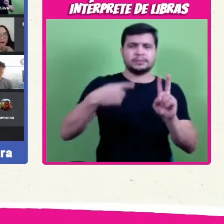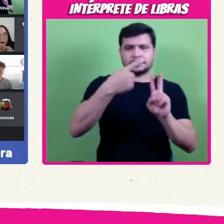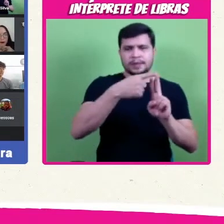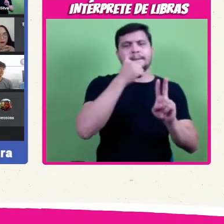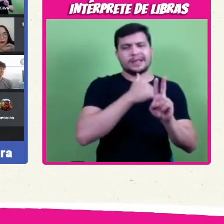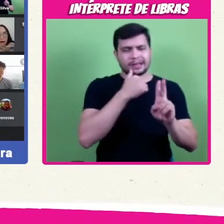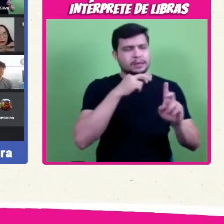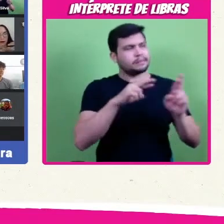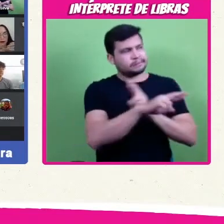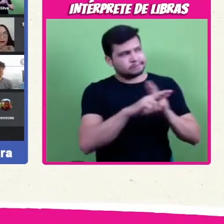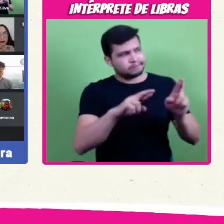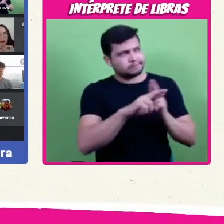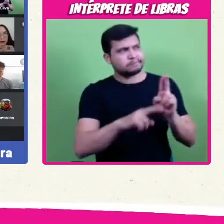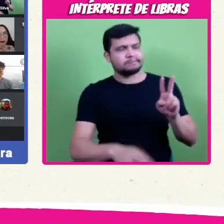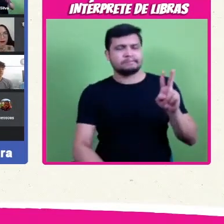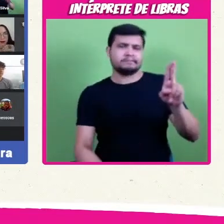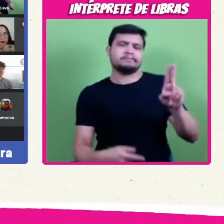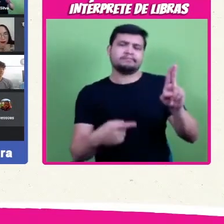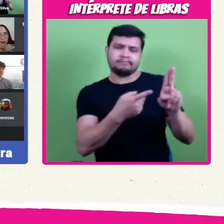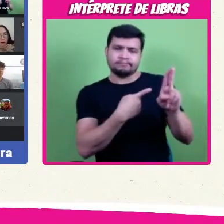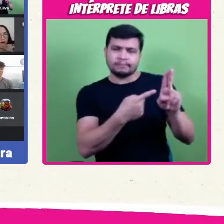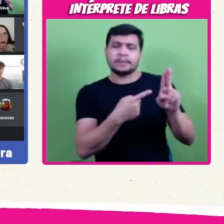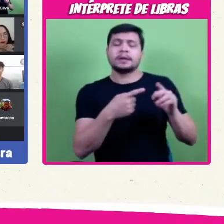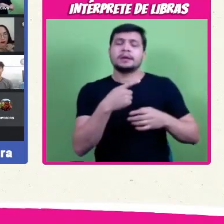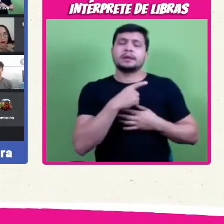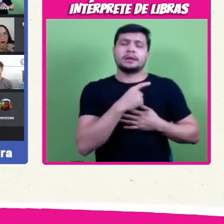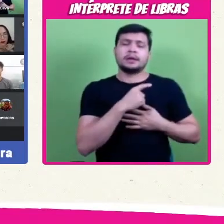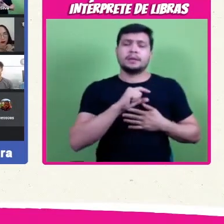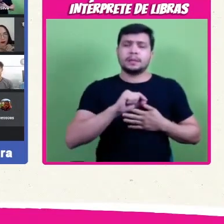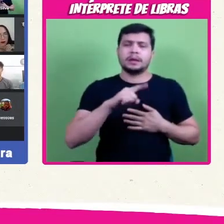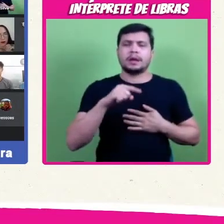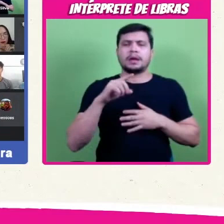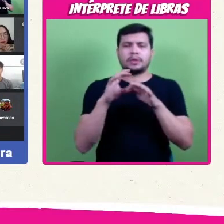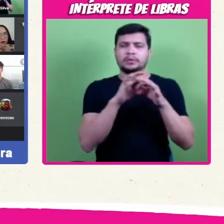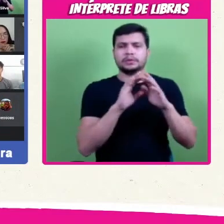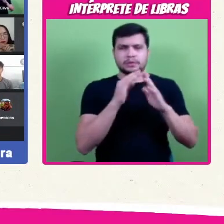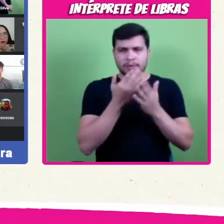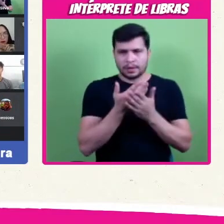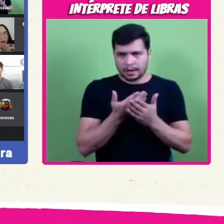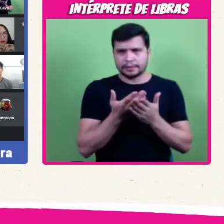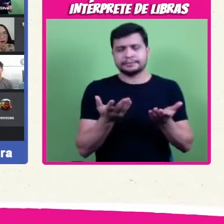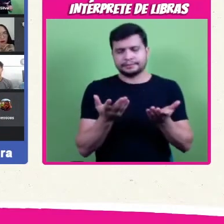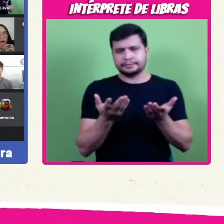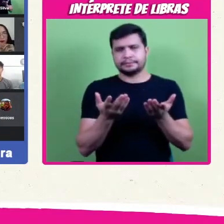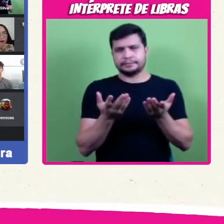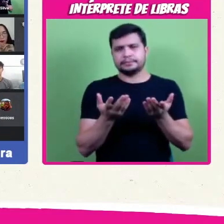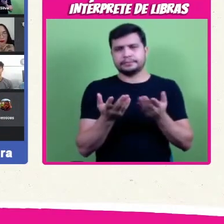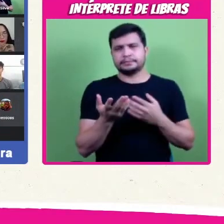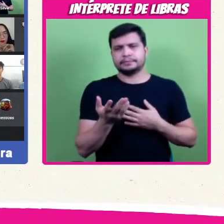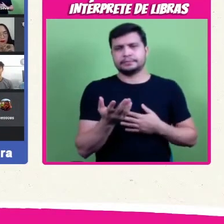todo envolve essa questão escolar. Não quero dar spoiler, é um filme um